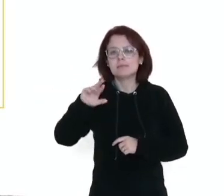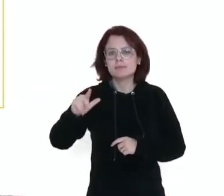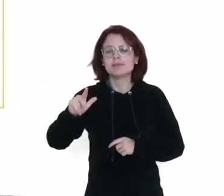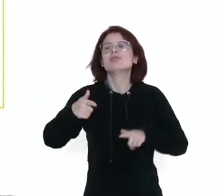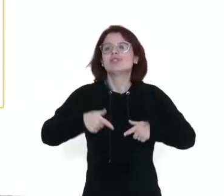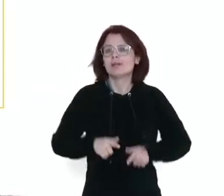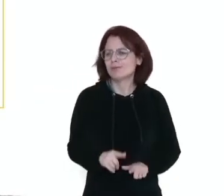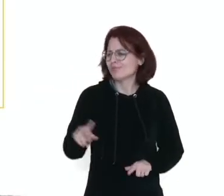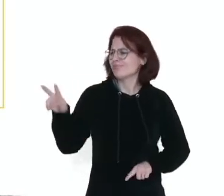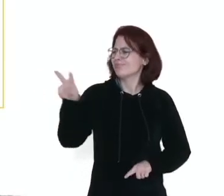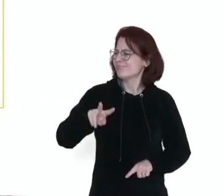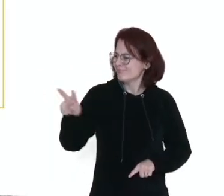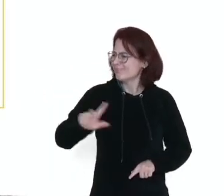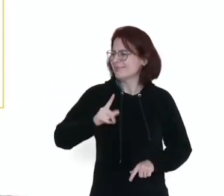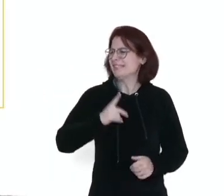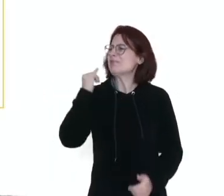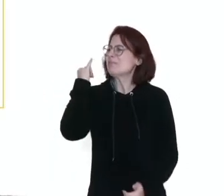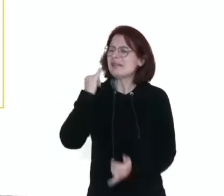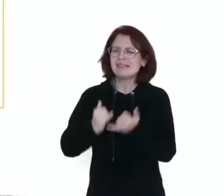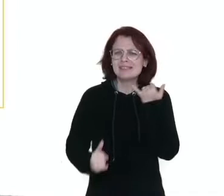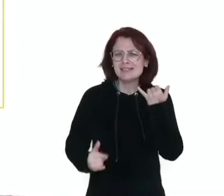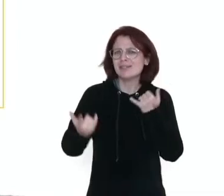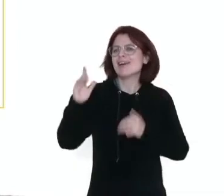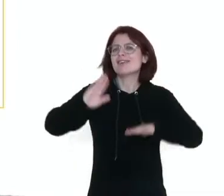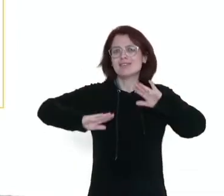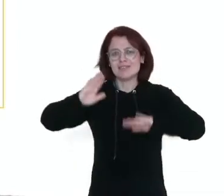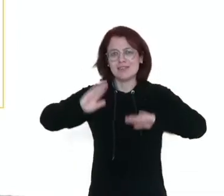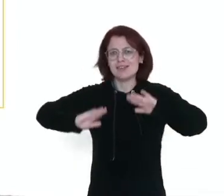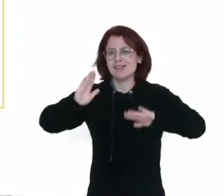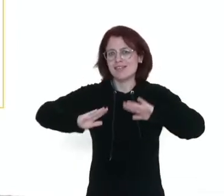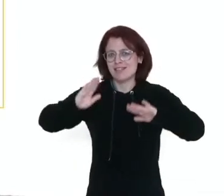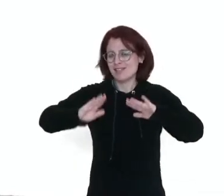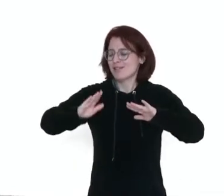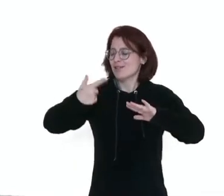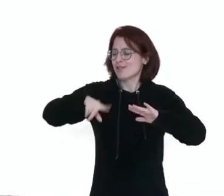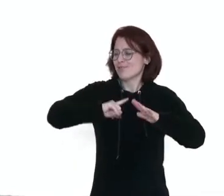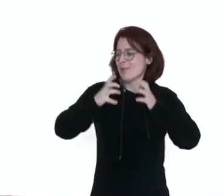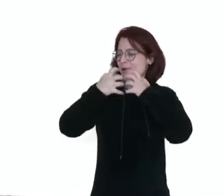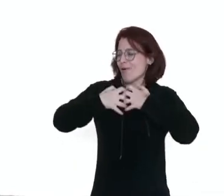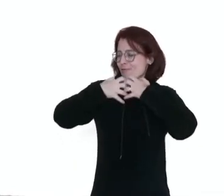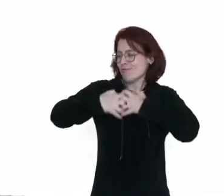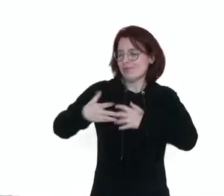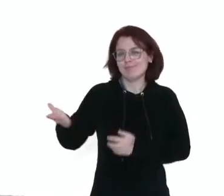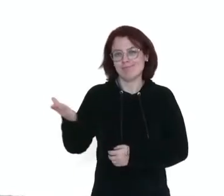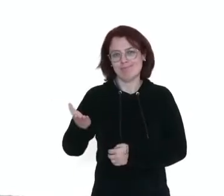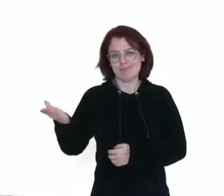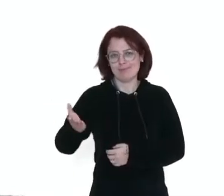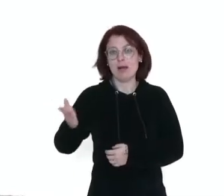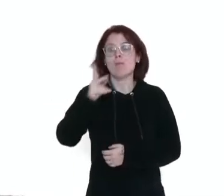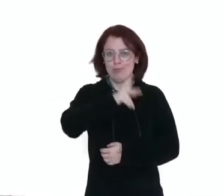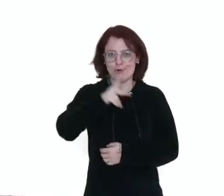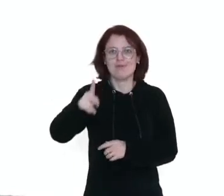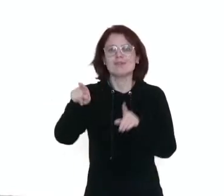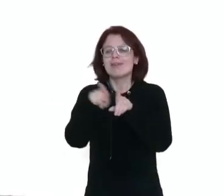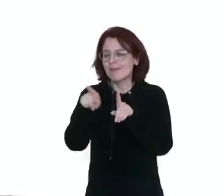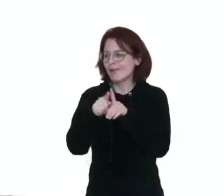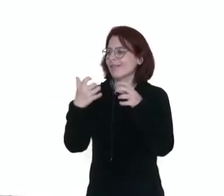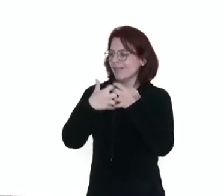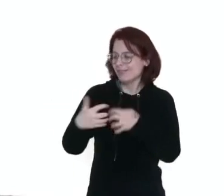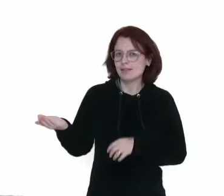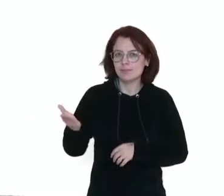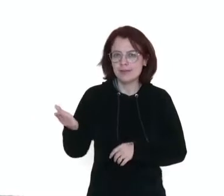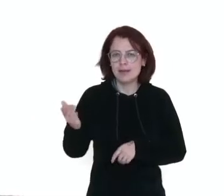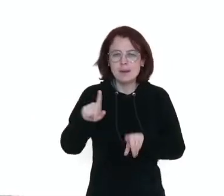Eram parecidíssimos, a ponto de ser confundidos pela professora. Mas, se a gente reparasse